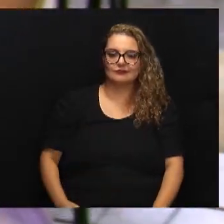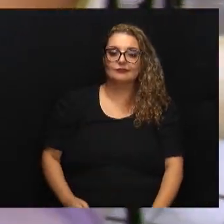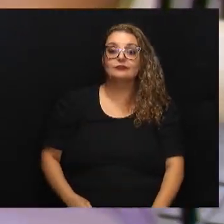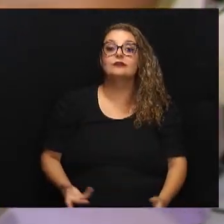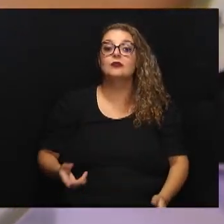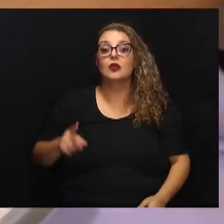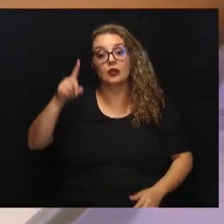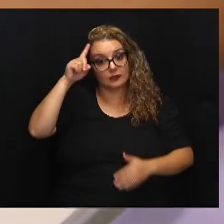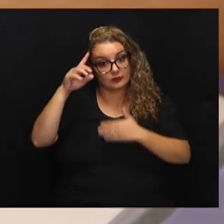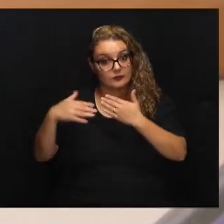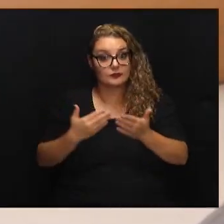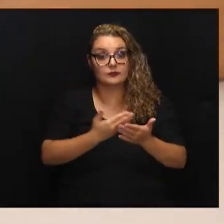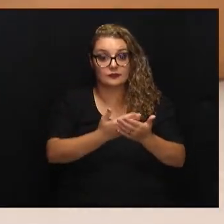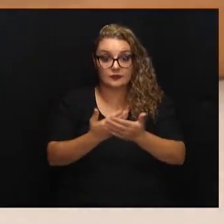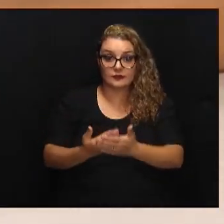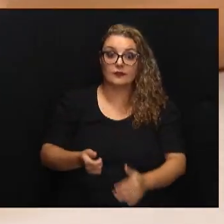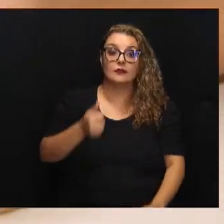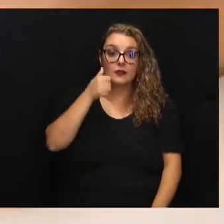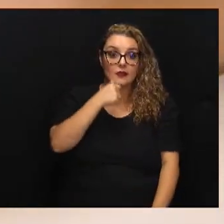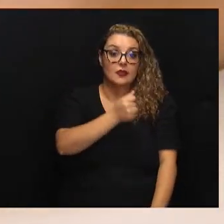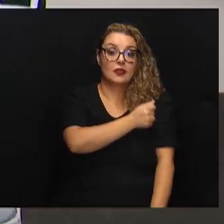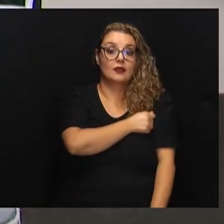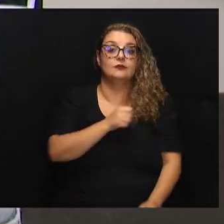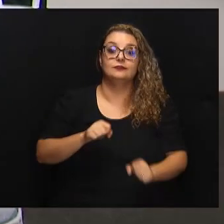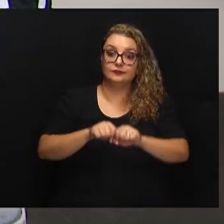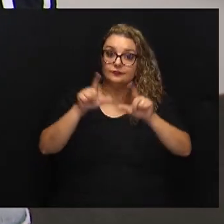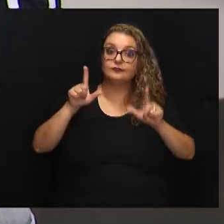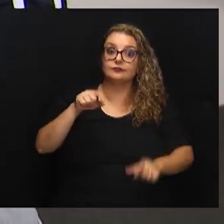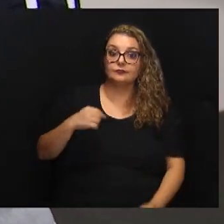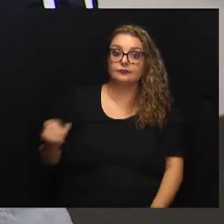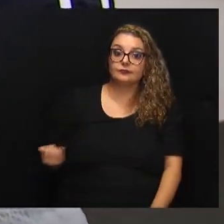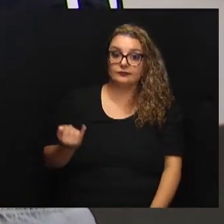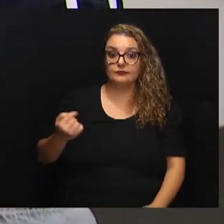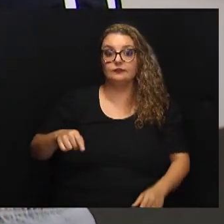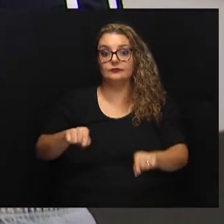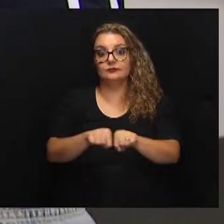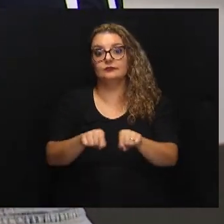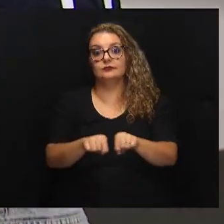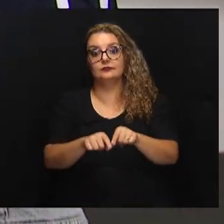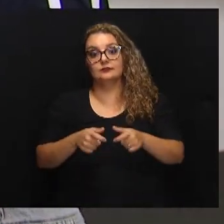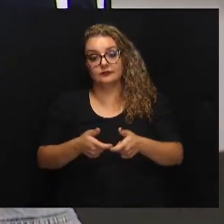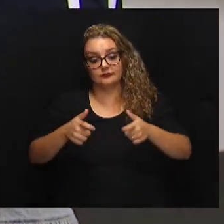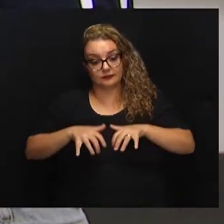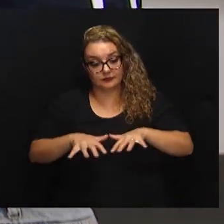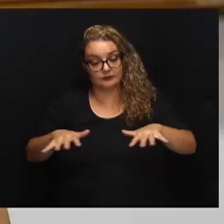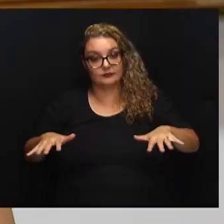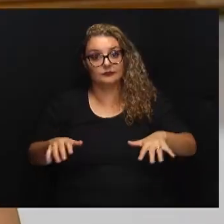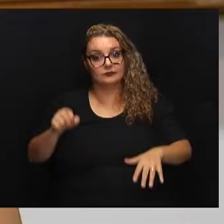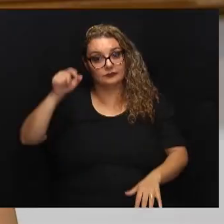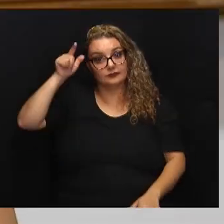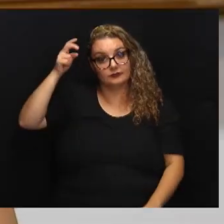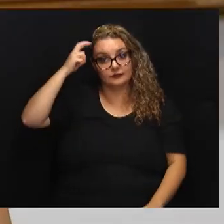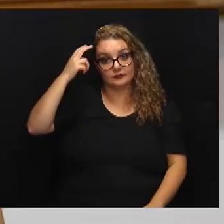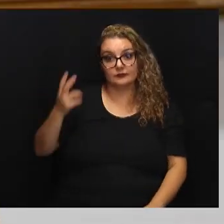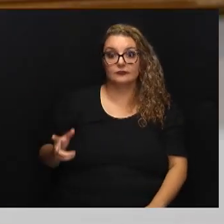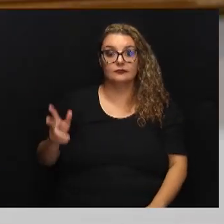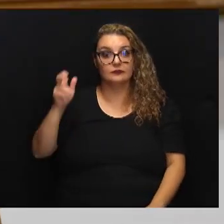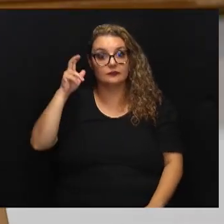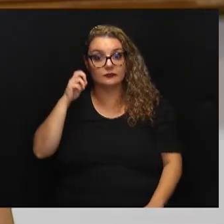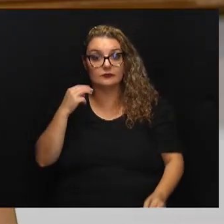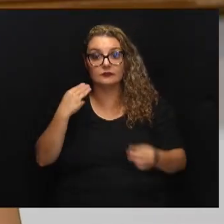de estudos, a aluna destaca que é importante também ampliar o repertório cultural. Escutar